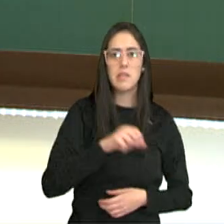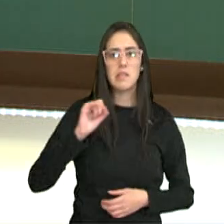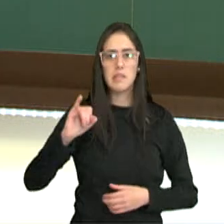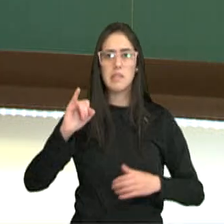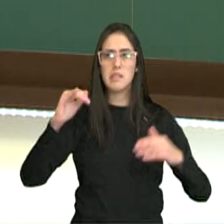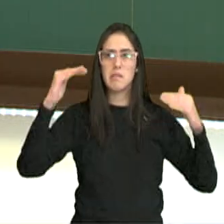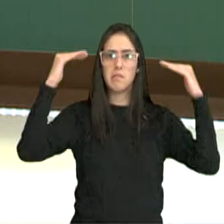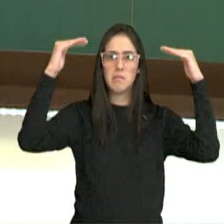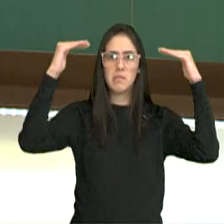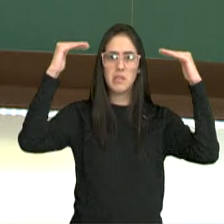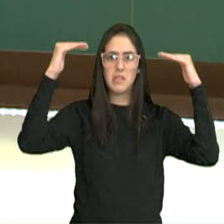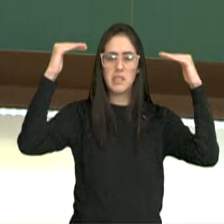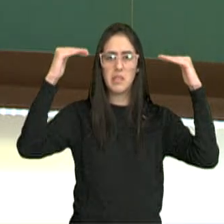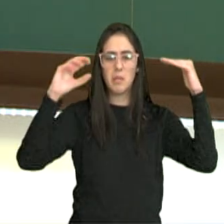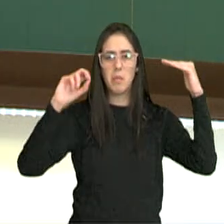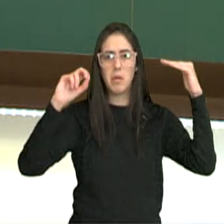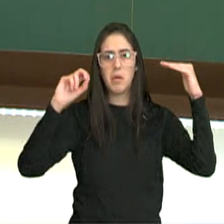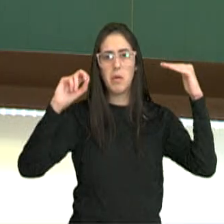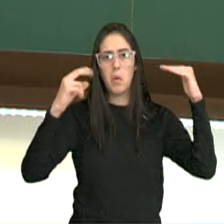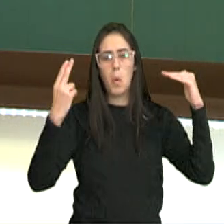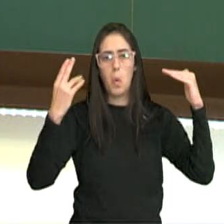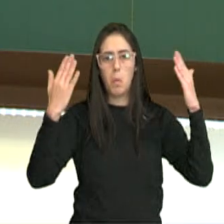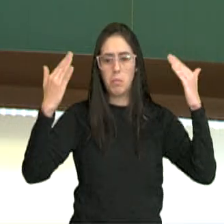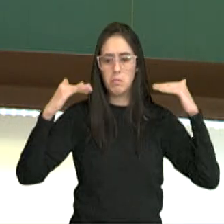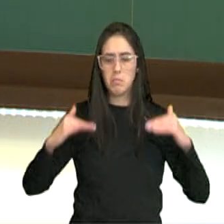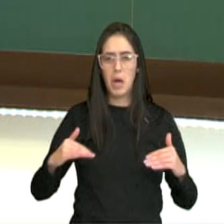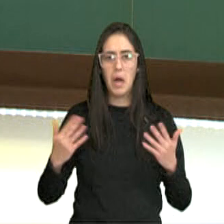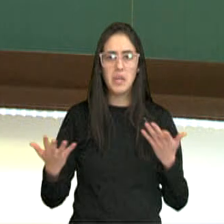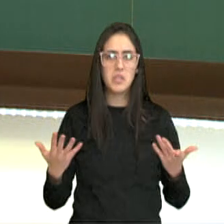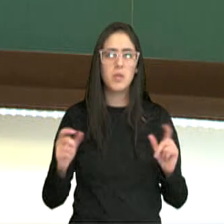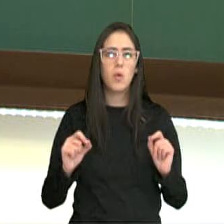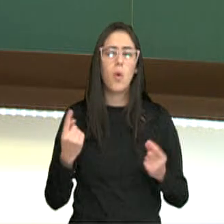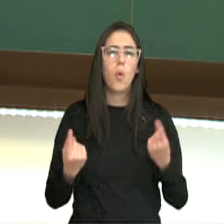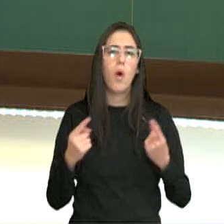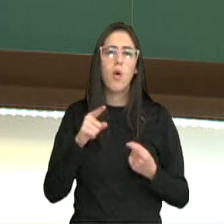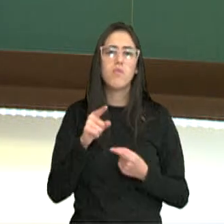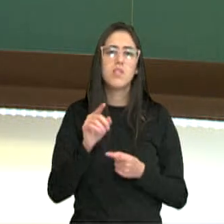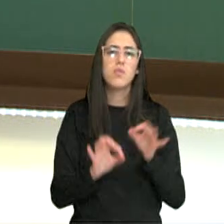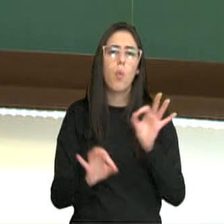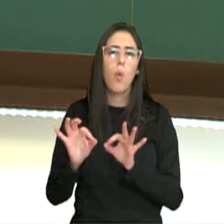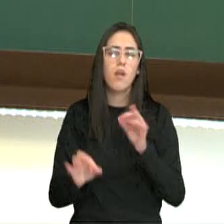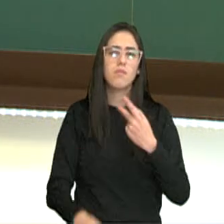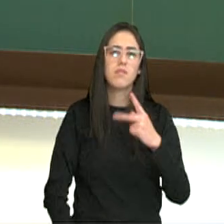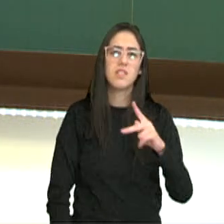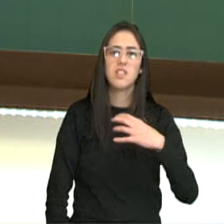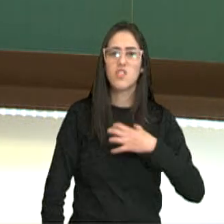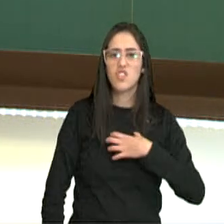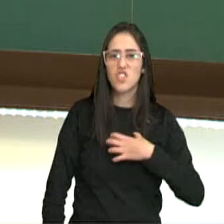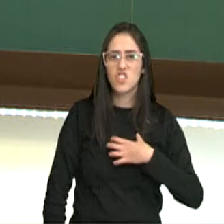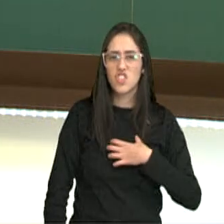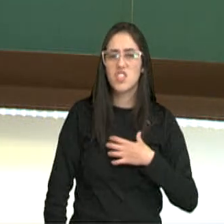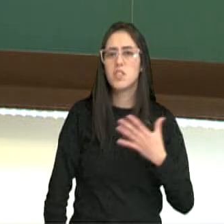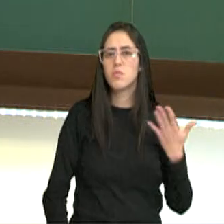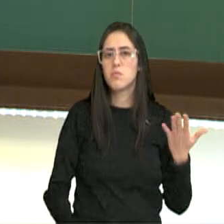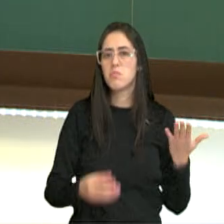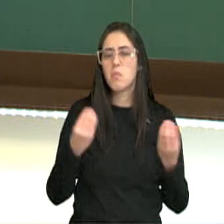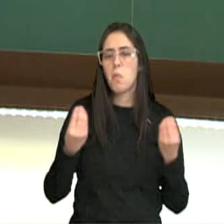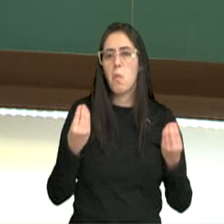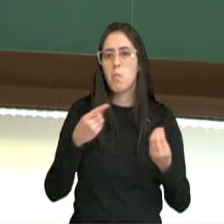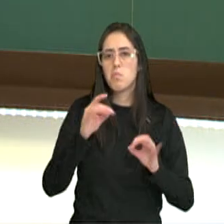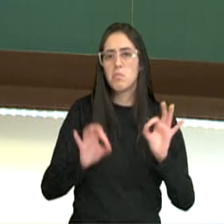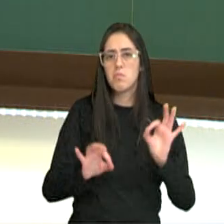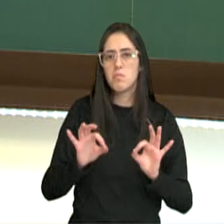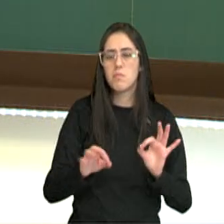telhado, os menos densos ou os mais densos, se você usou a característica de organização da eletropositividade ou da